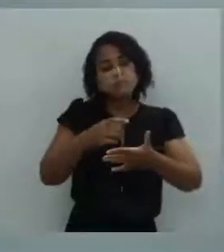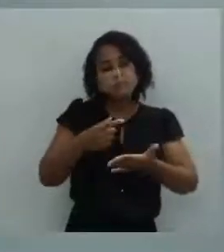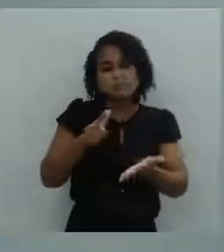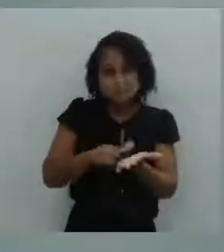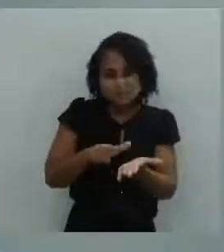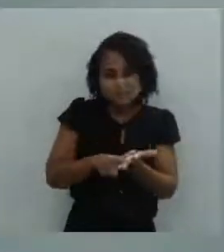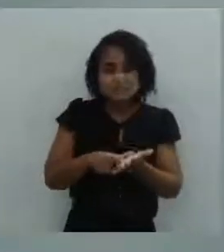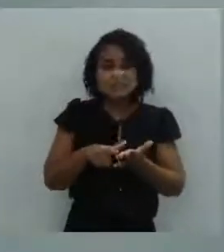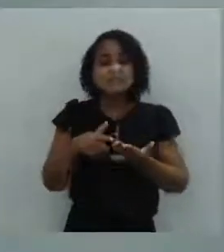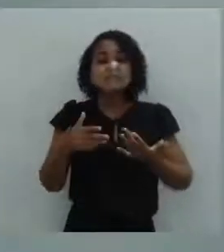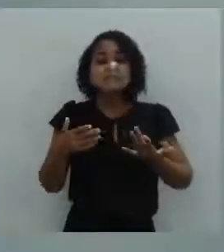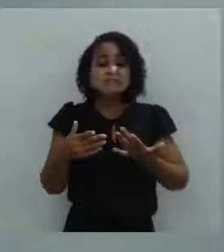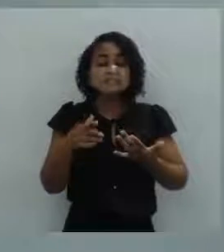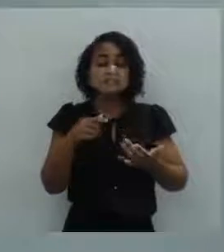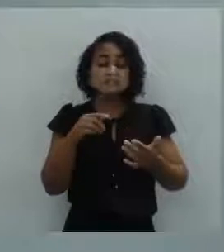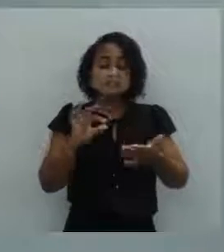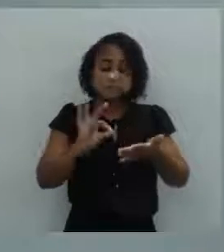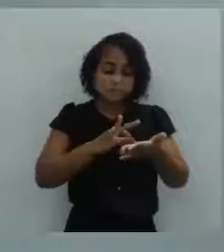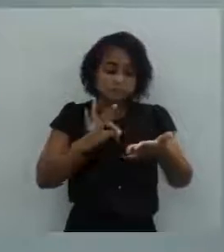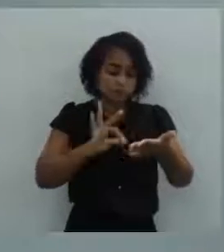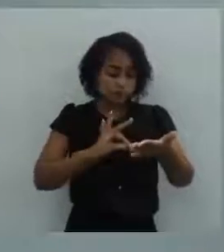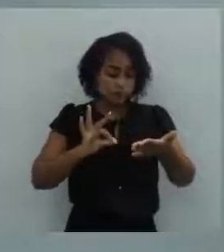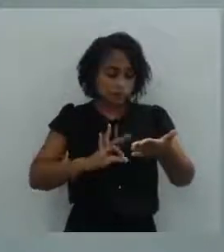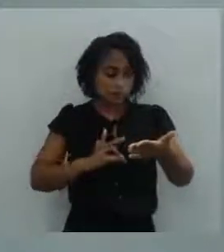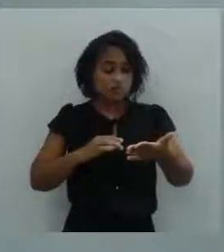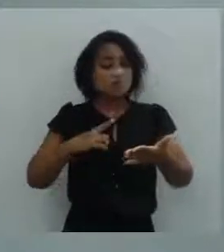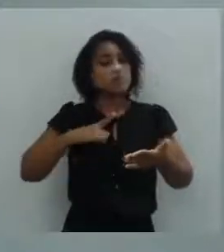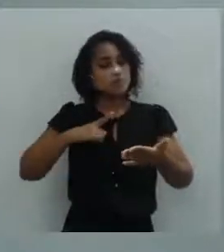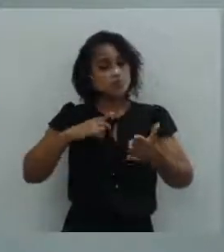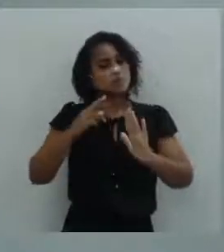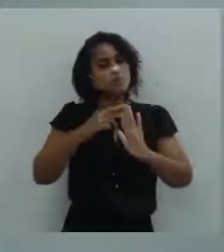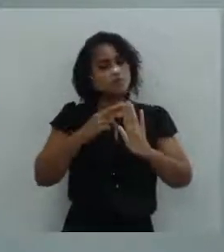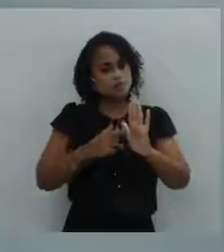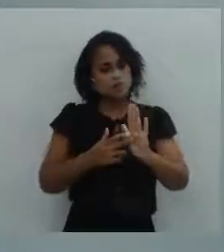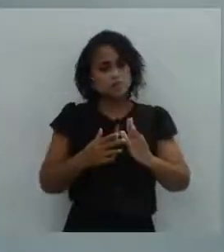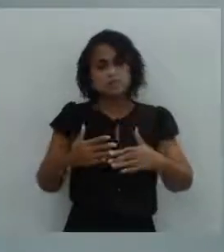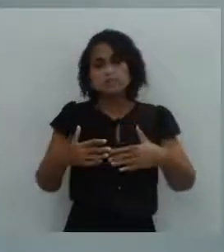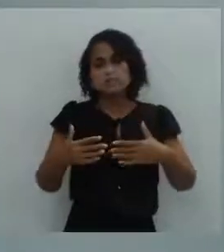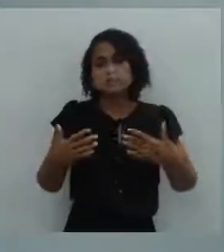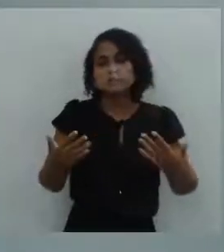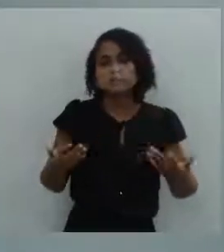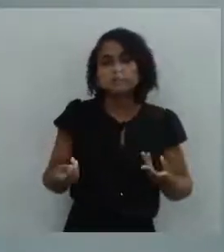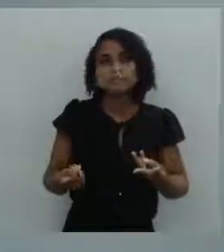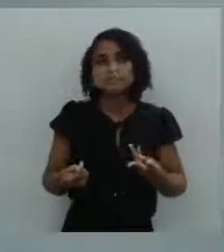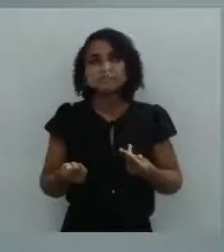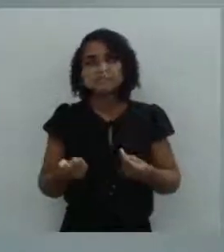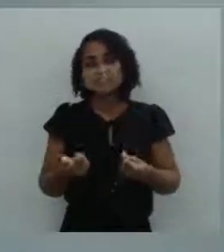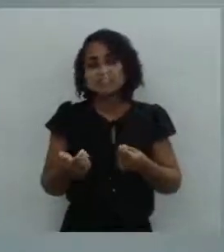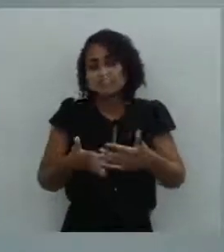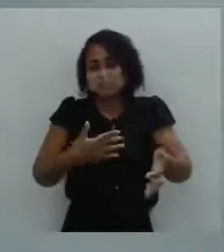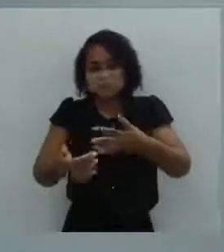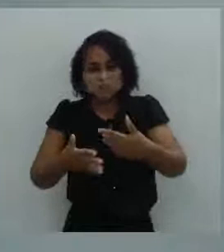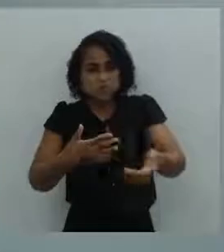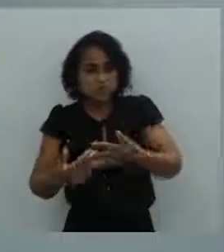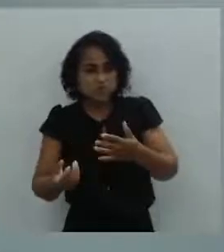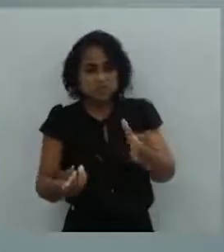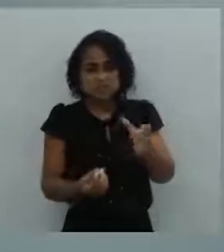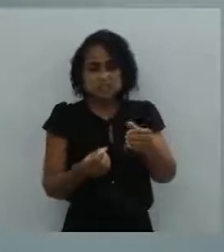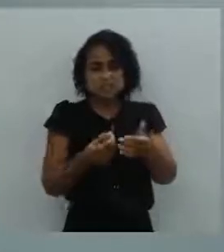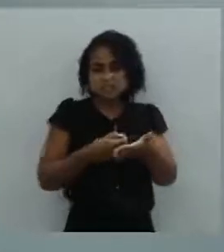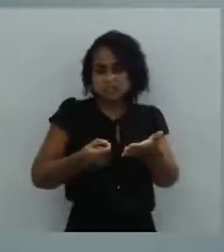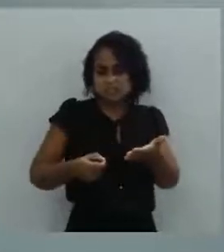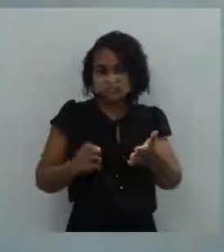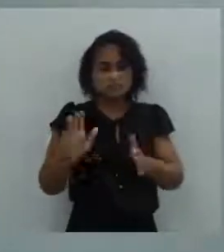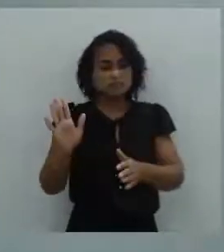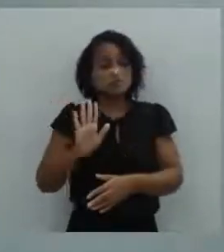o abaixo-assinado, ele segue regras. Ele não é feito de qualquer forma, escrito de